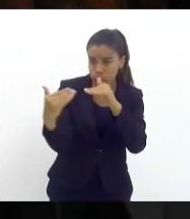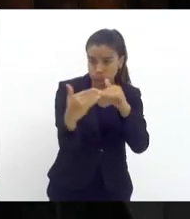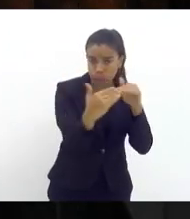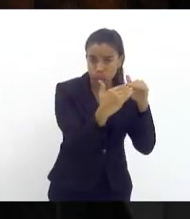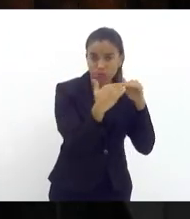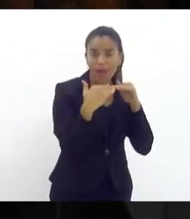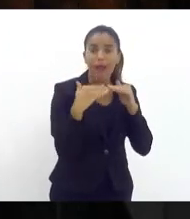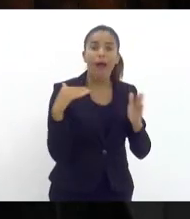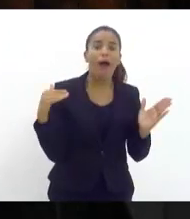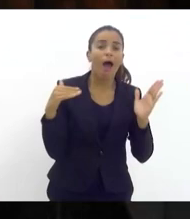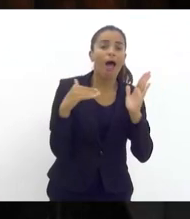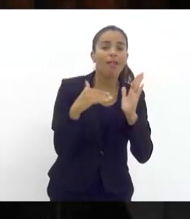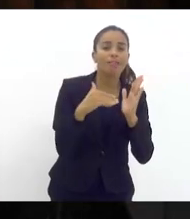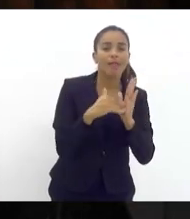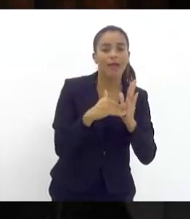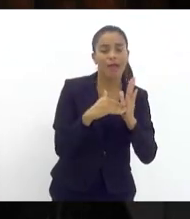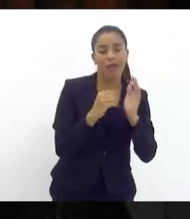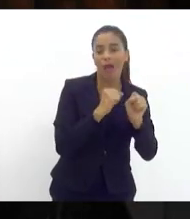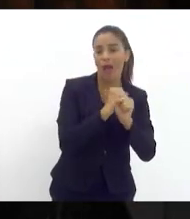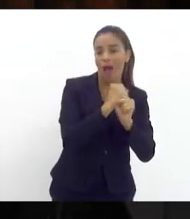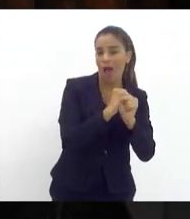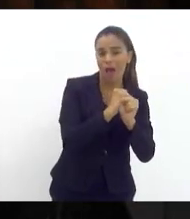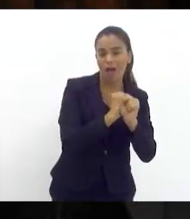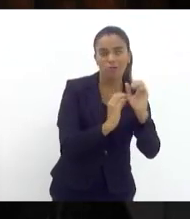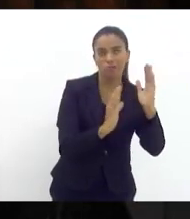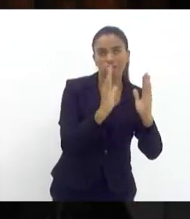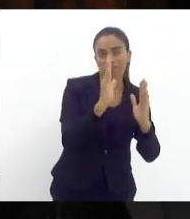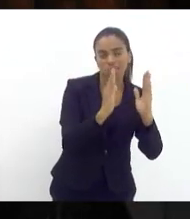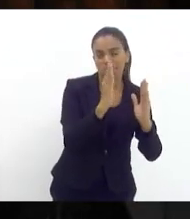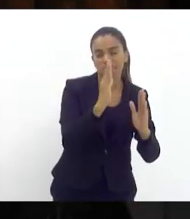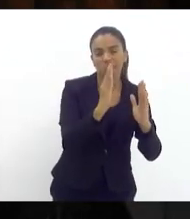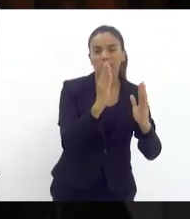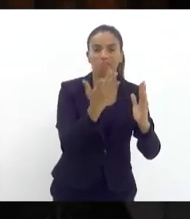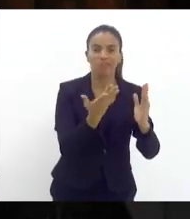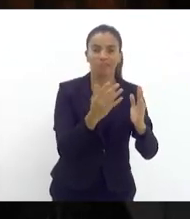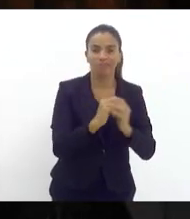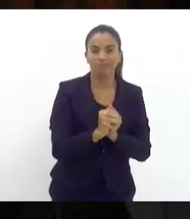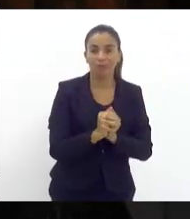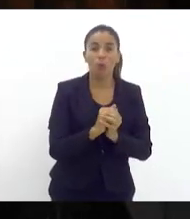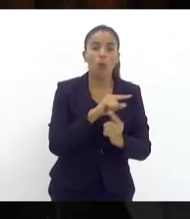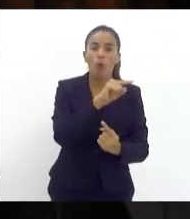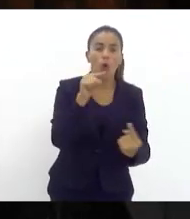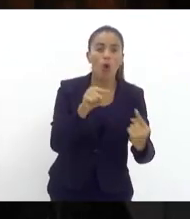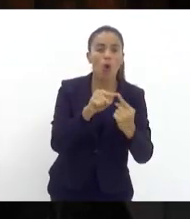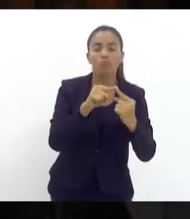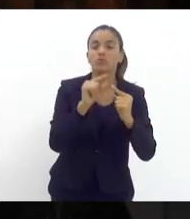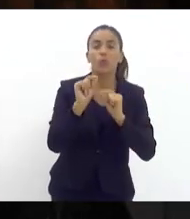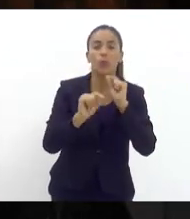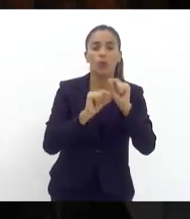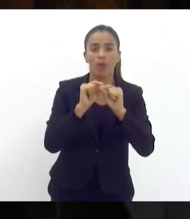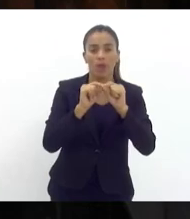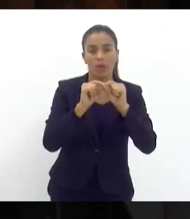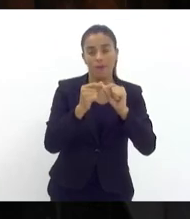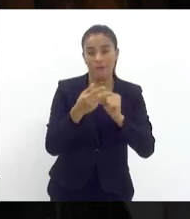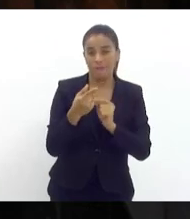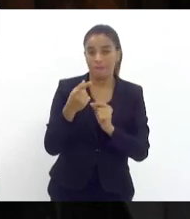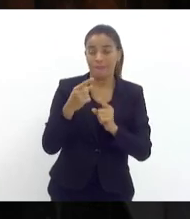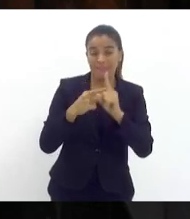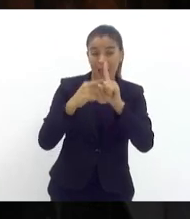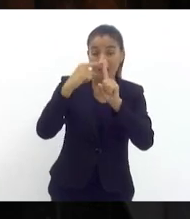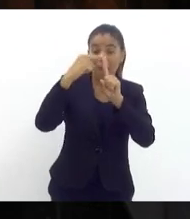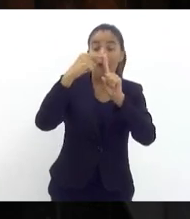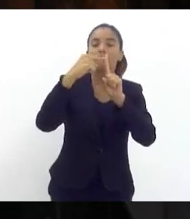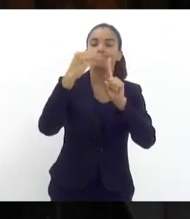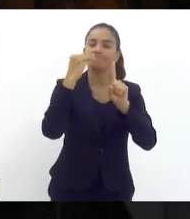até o ano x de diminuir a média do aumento da